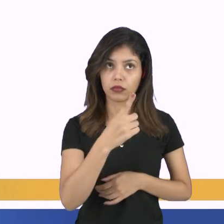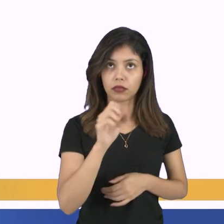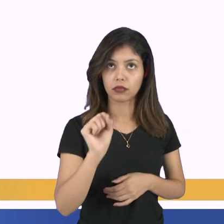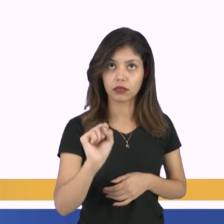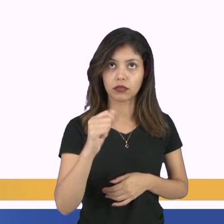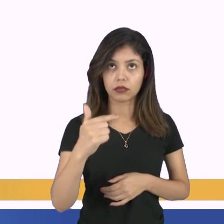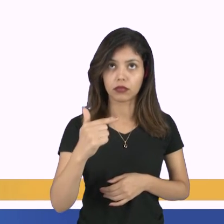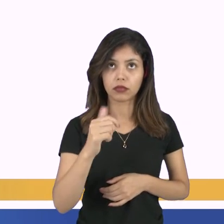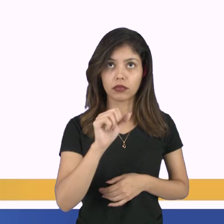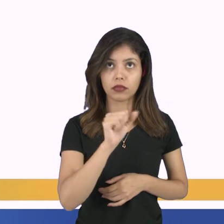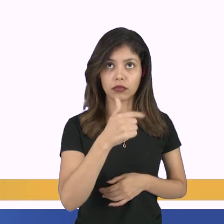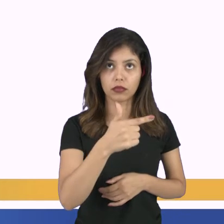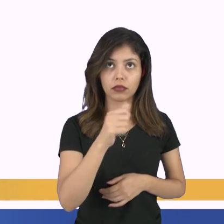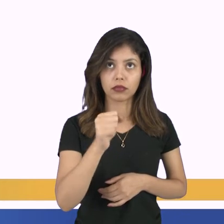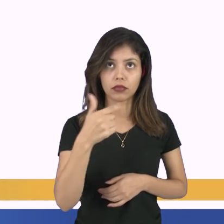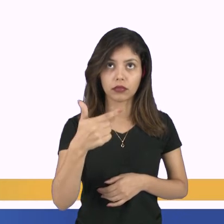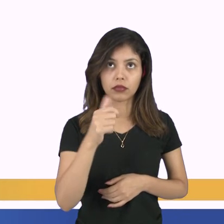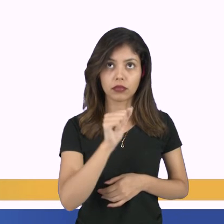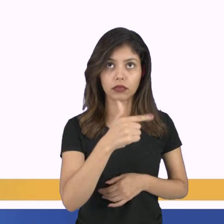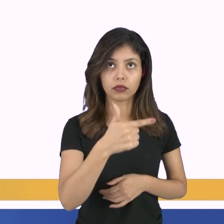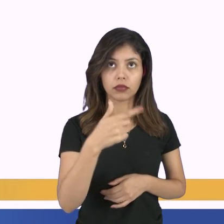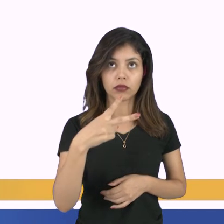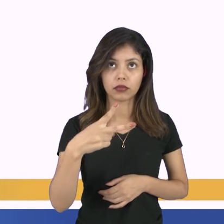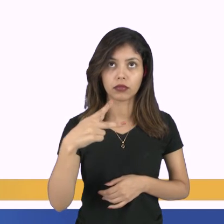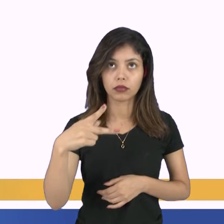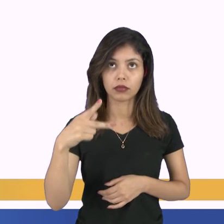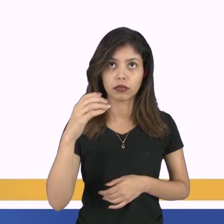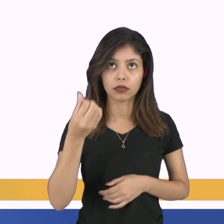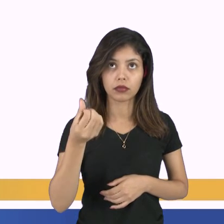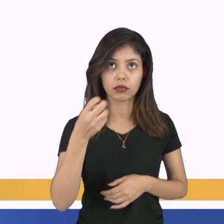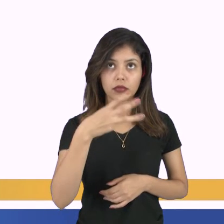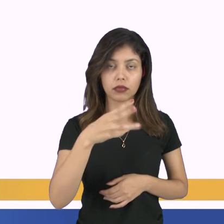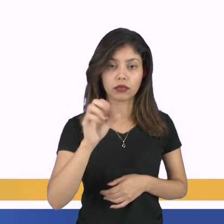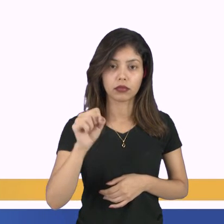igual 1s2, 2s2, 2p6 e